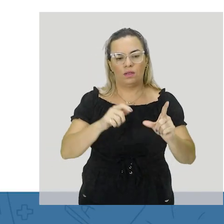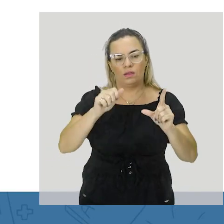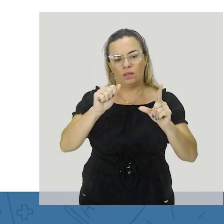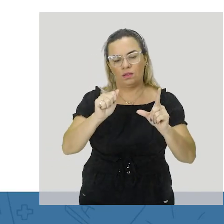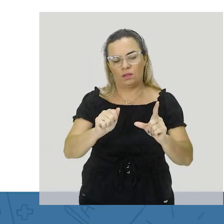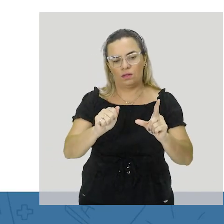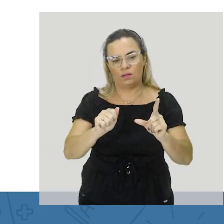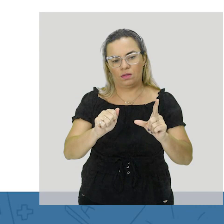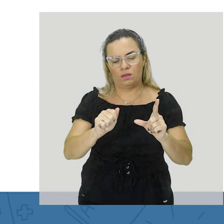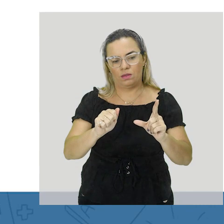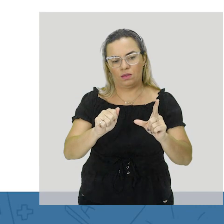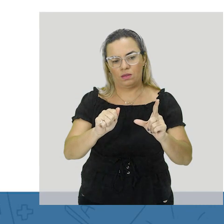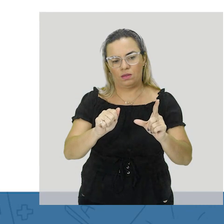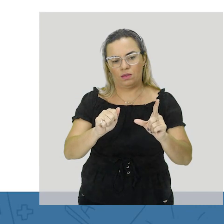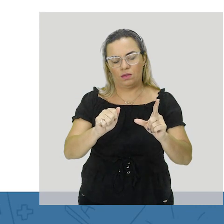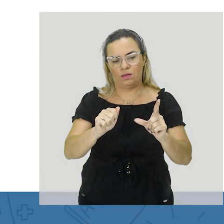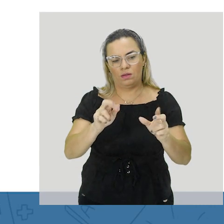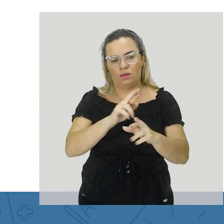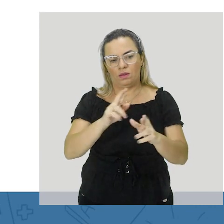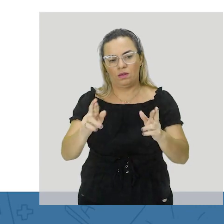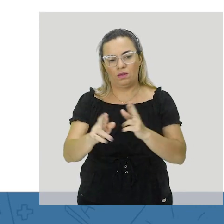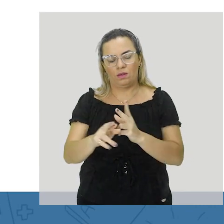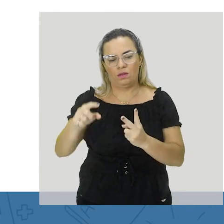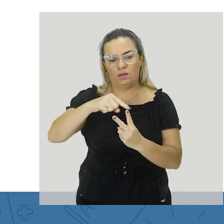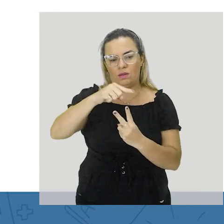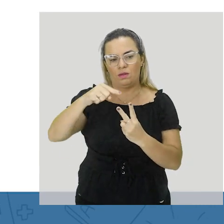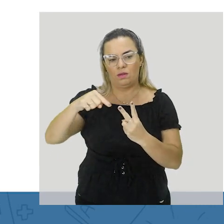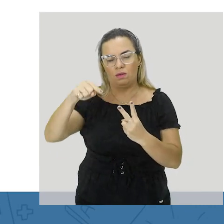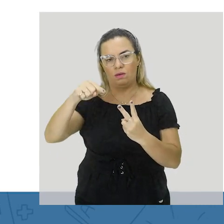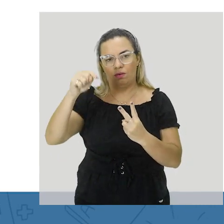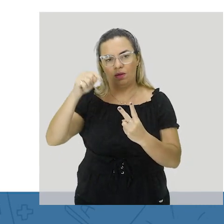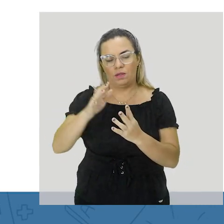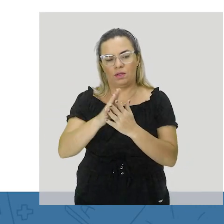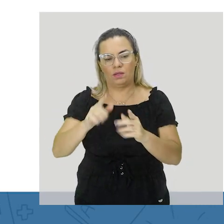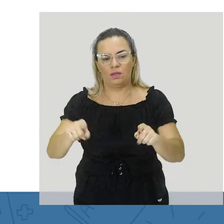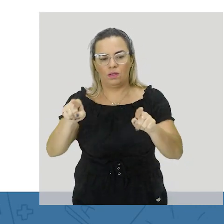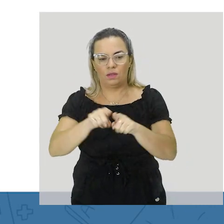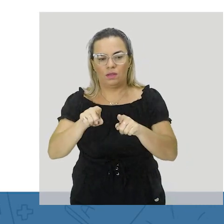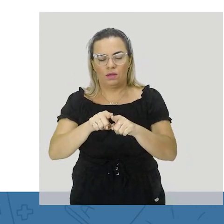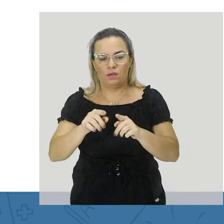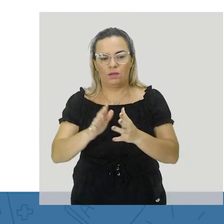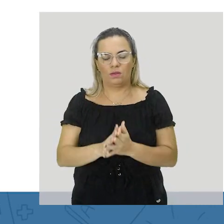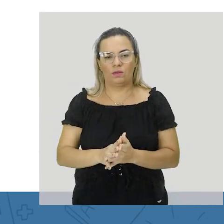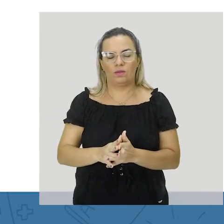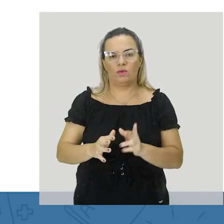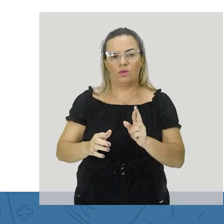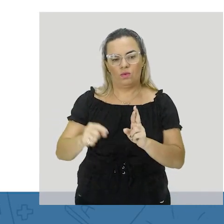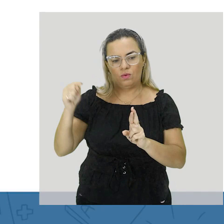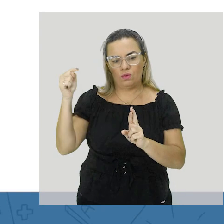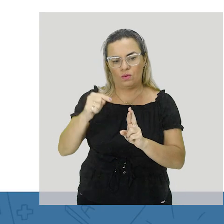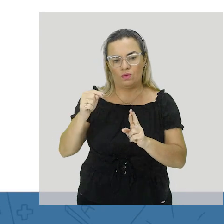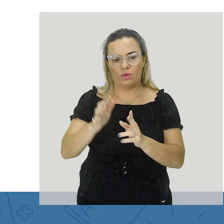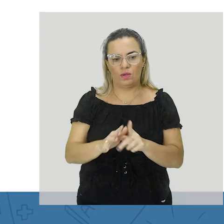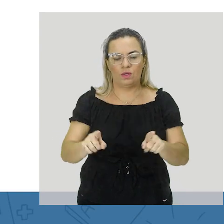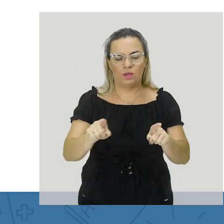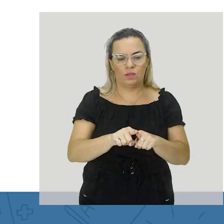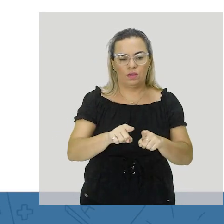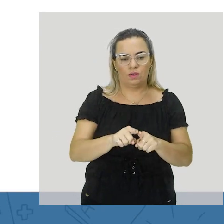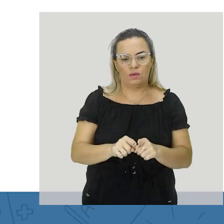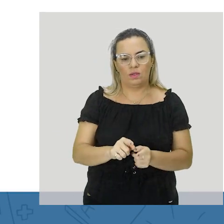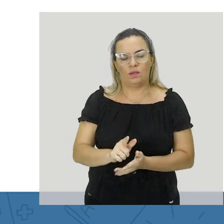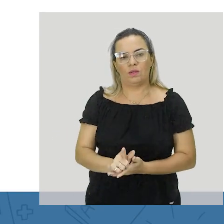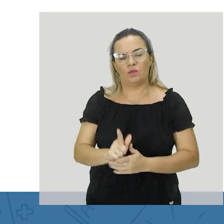certo? Em função de π, em função de R, né? em função da constante e em função